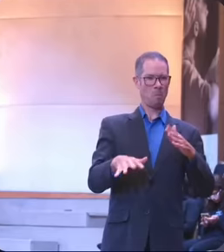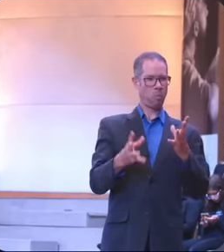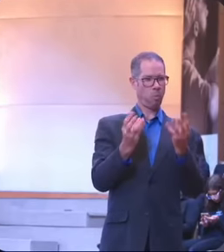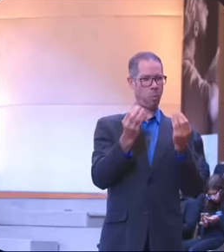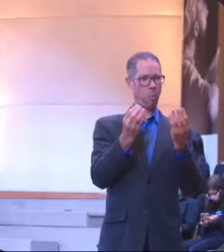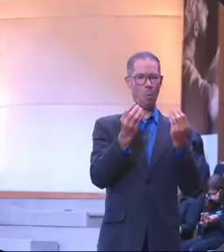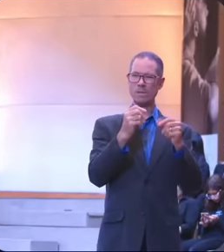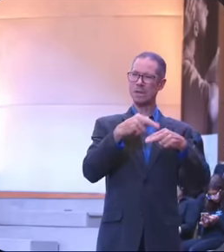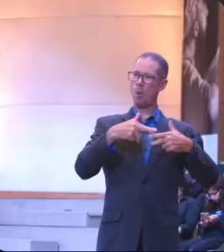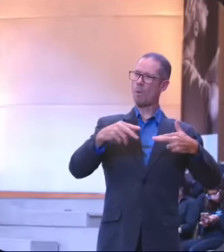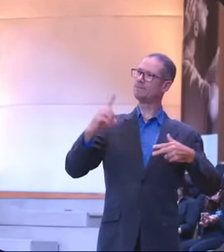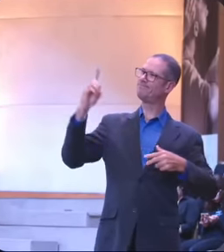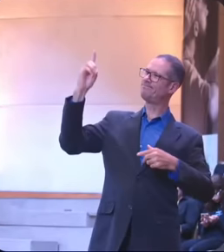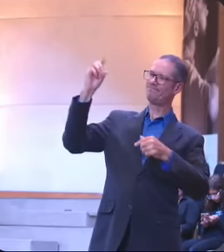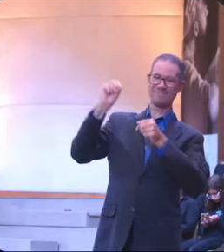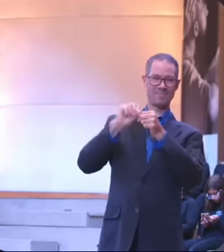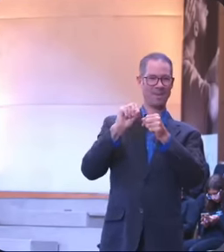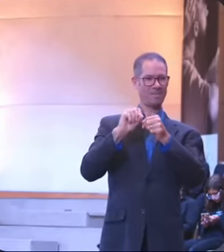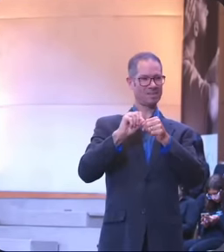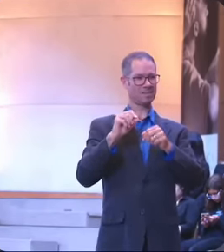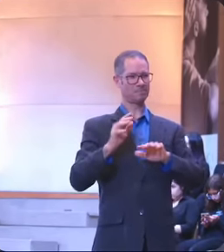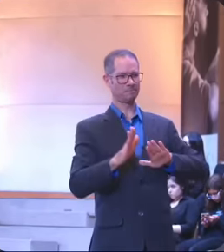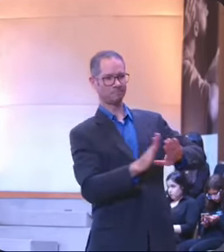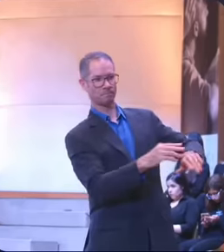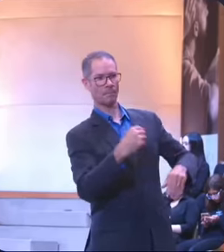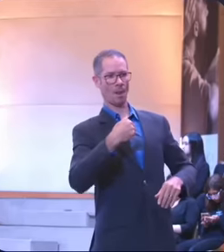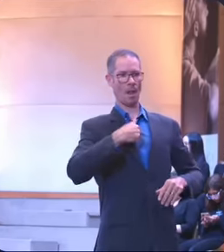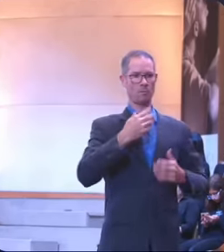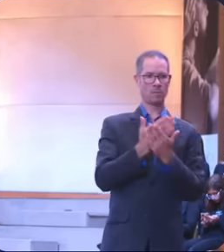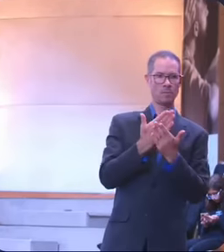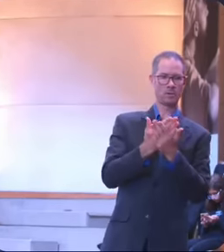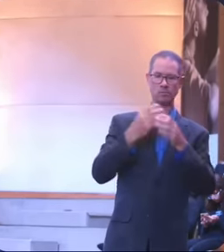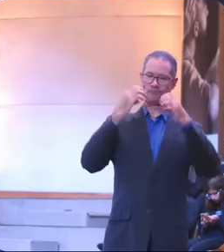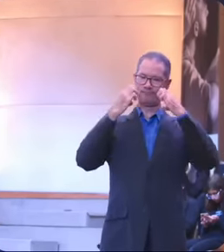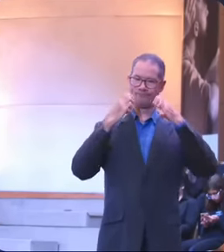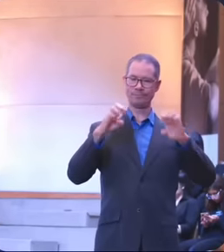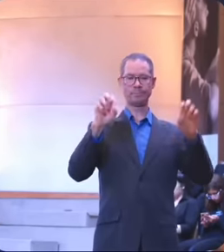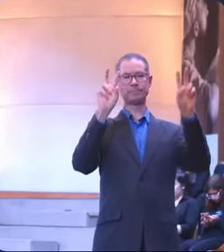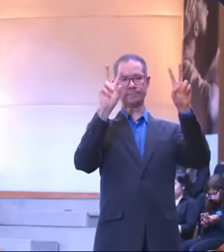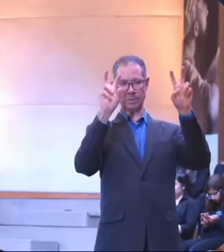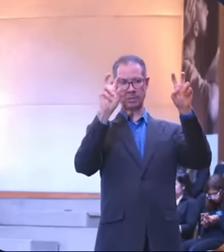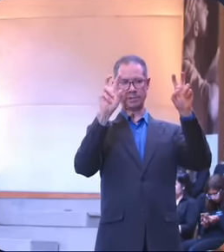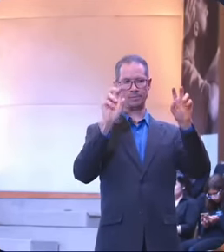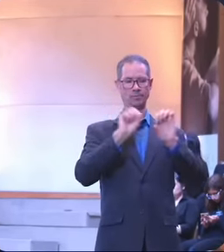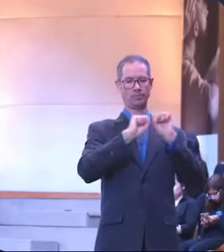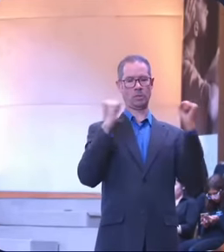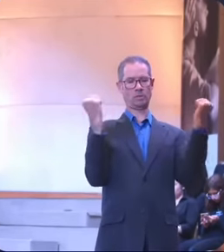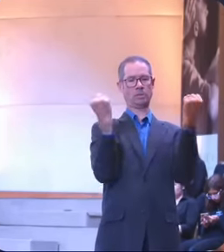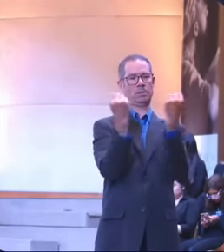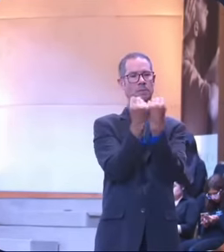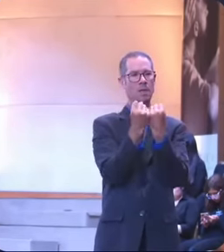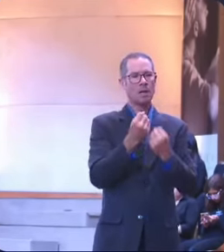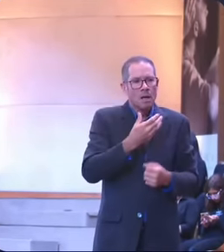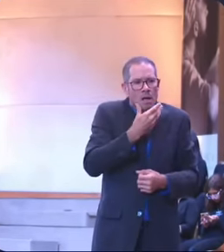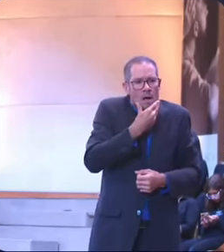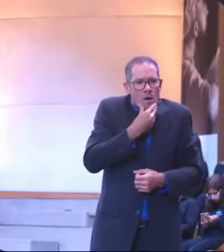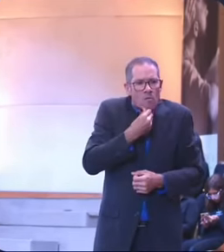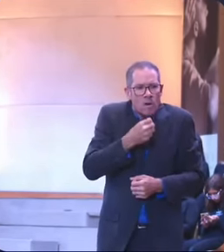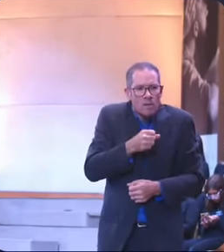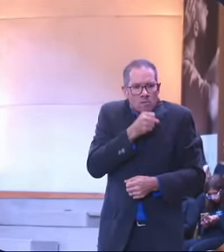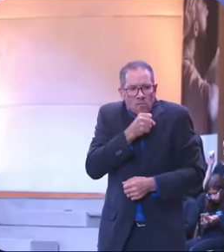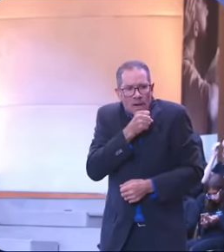Deus vai fazer. Quando eu estava estudando evangelismo, no seminário, foi um velhinho dar uma